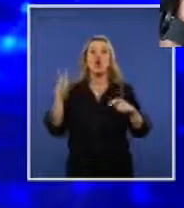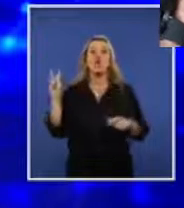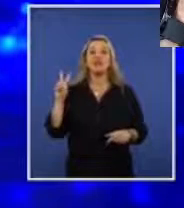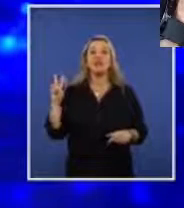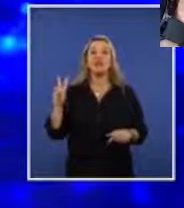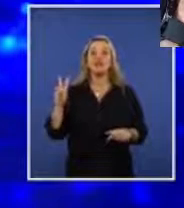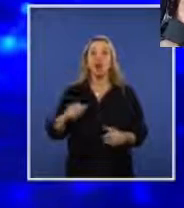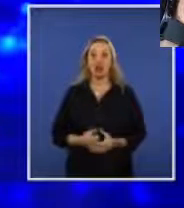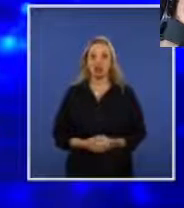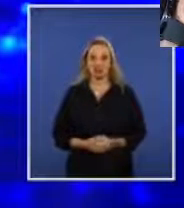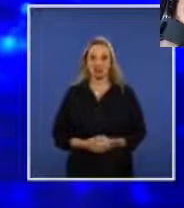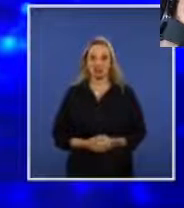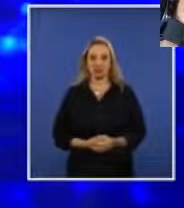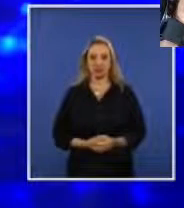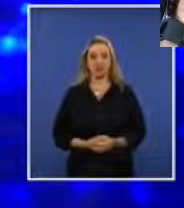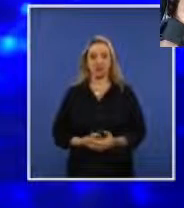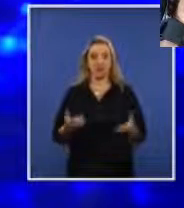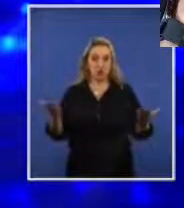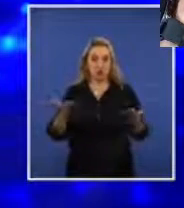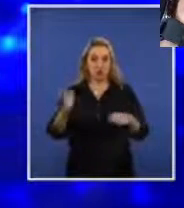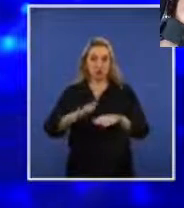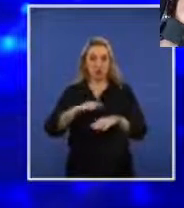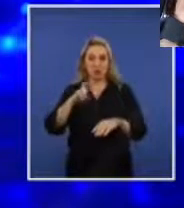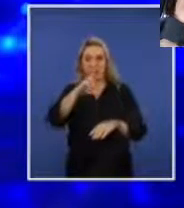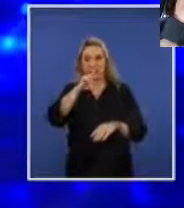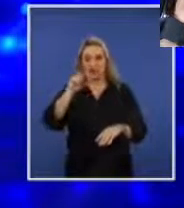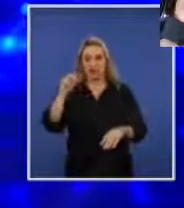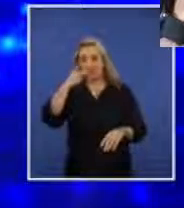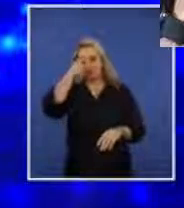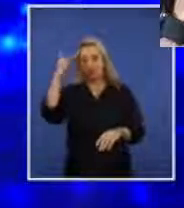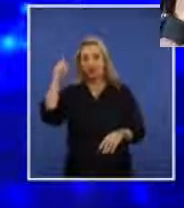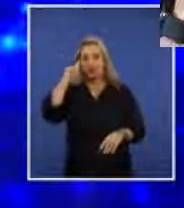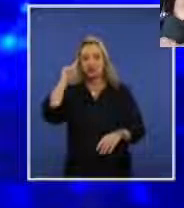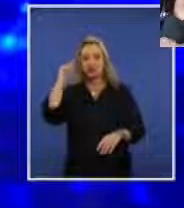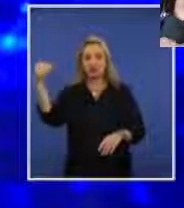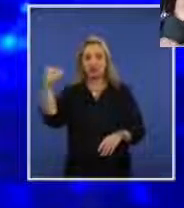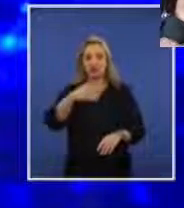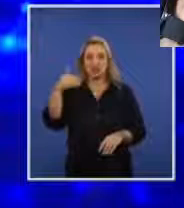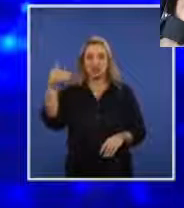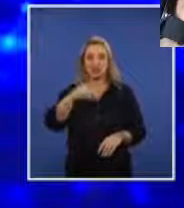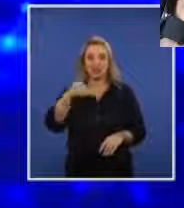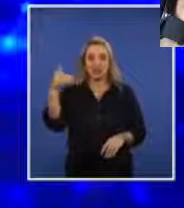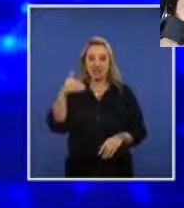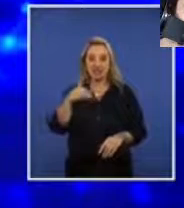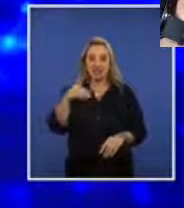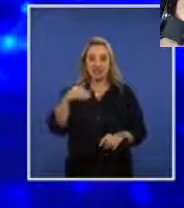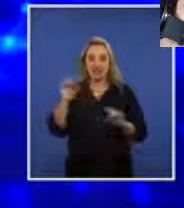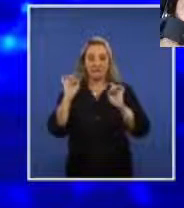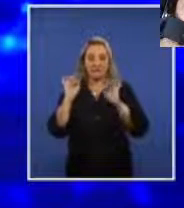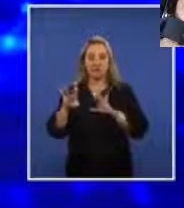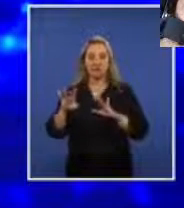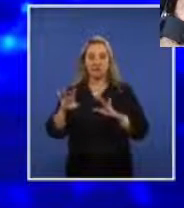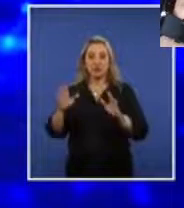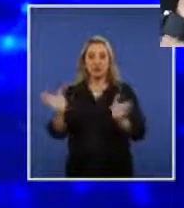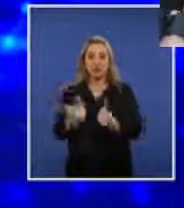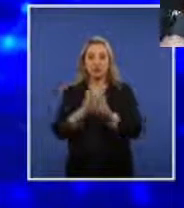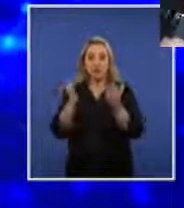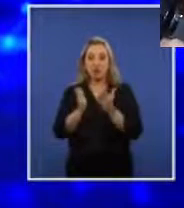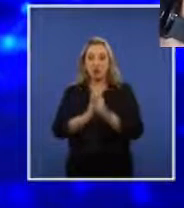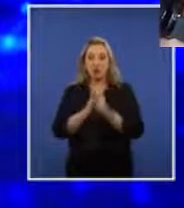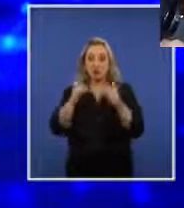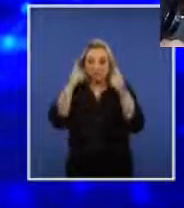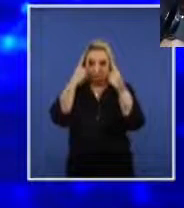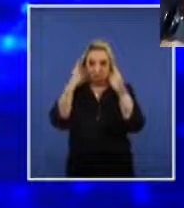Venezuela? Hoje recebemos mais de 500 pessoas por dia lá em Pacaraima, fugindo da fome, da miséria, da